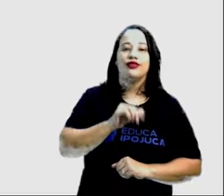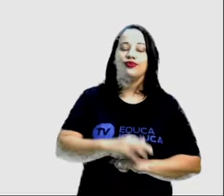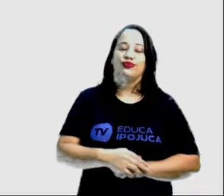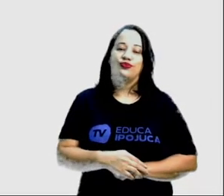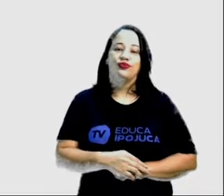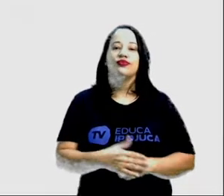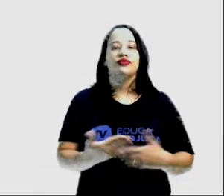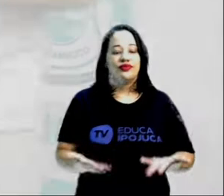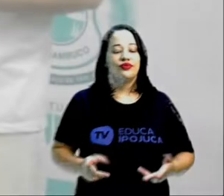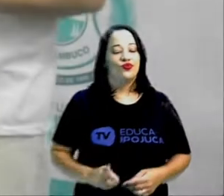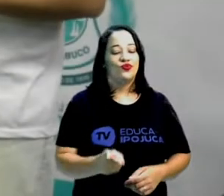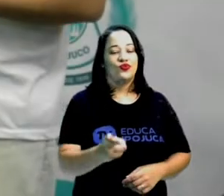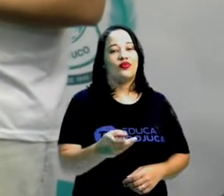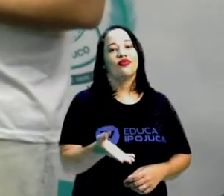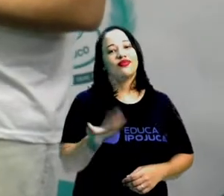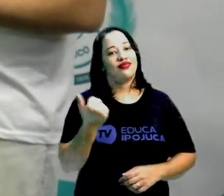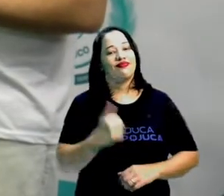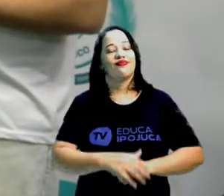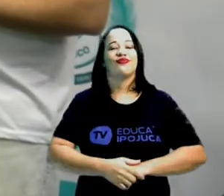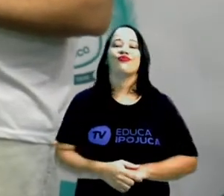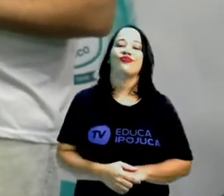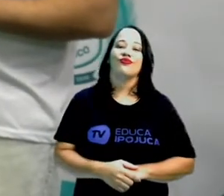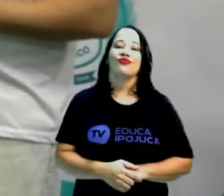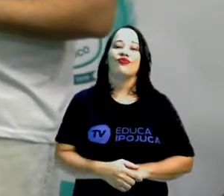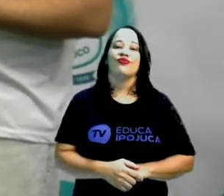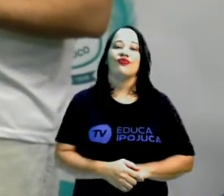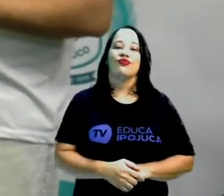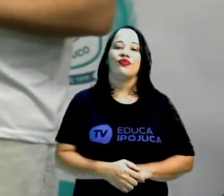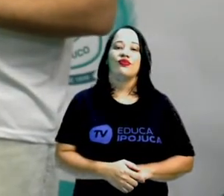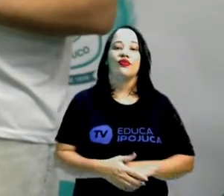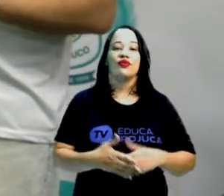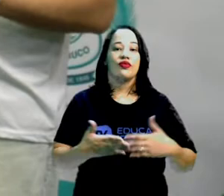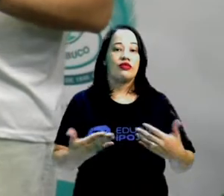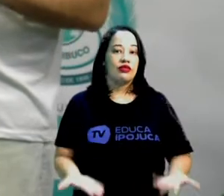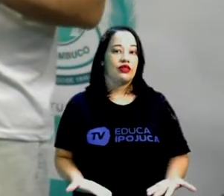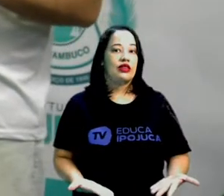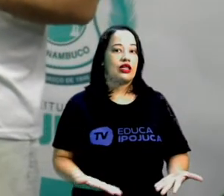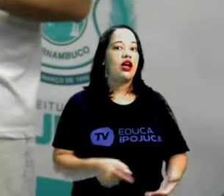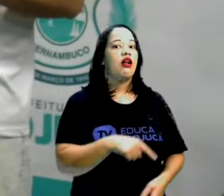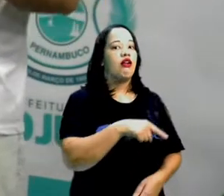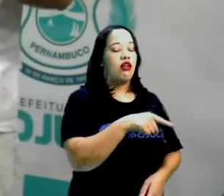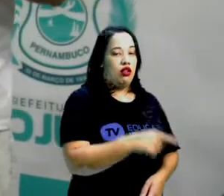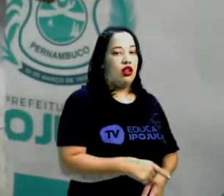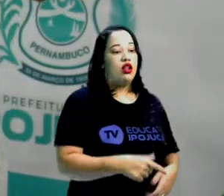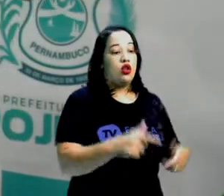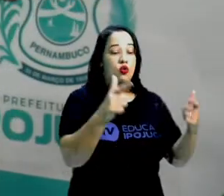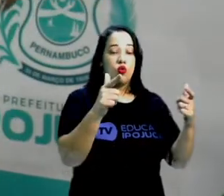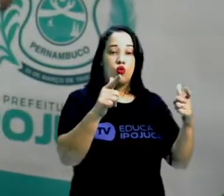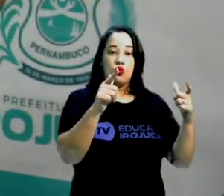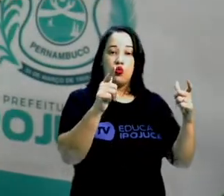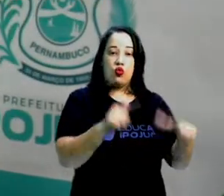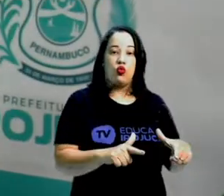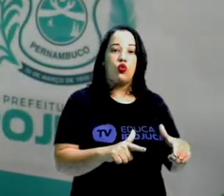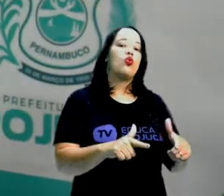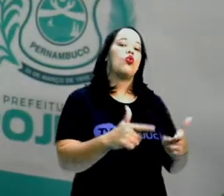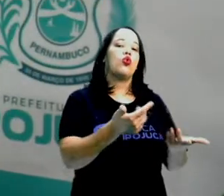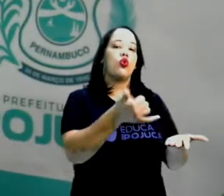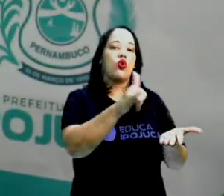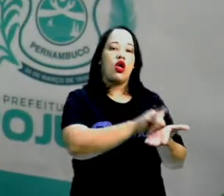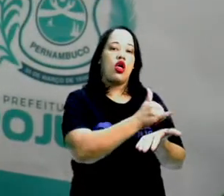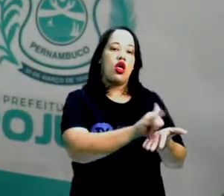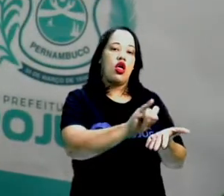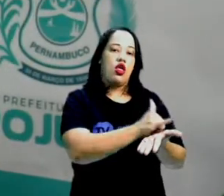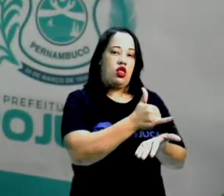Então, vamos seguir? Vamos lá. Quebra da Bolsa de Nova York, ou o crash, né?